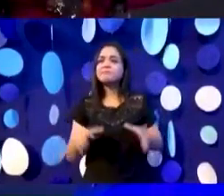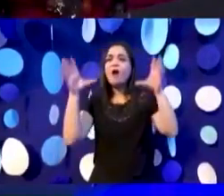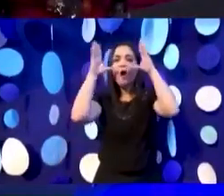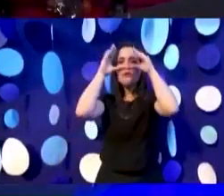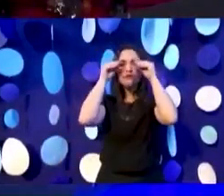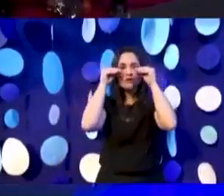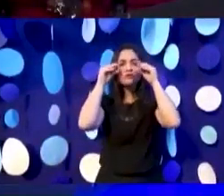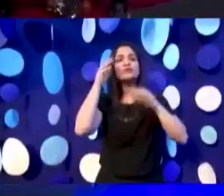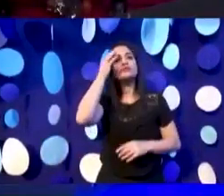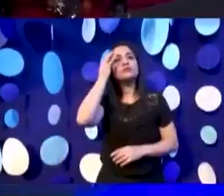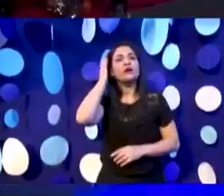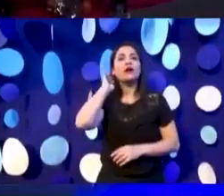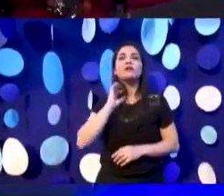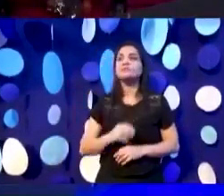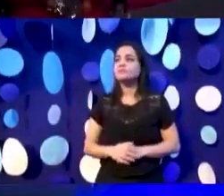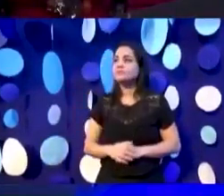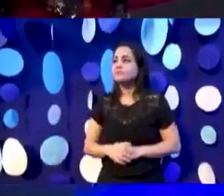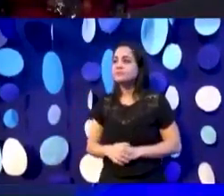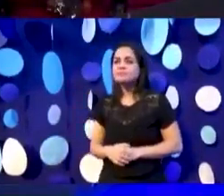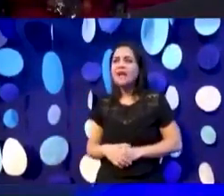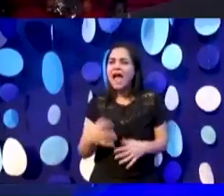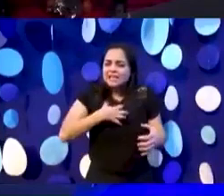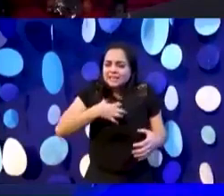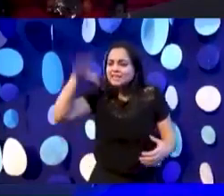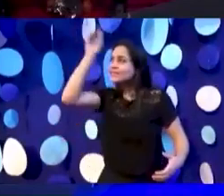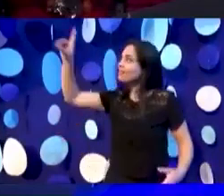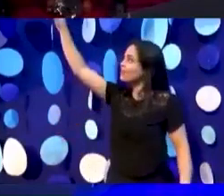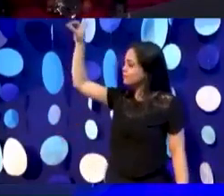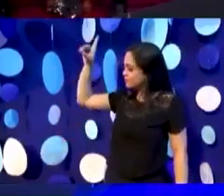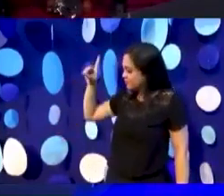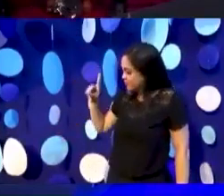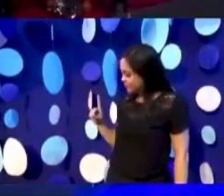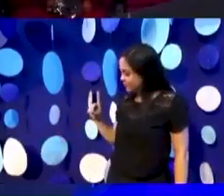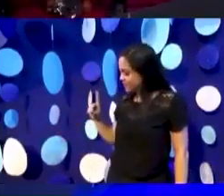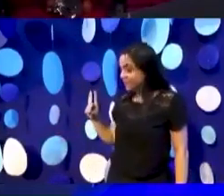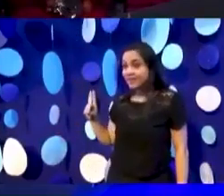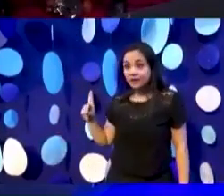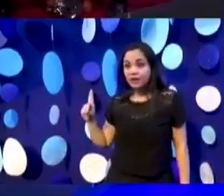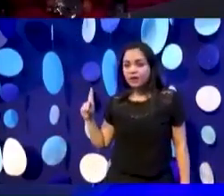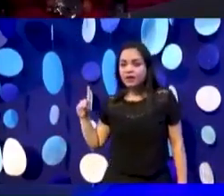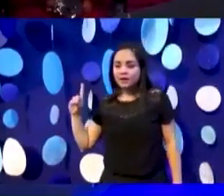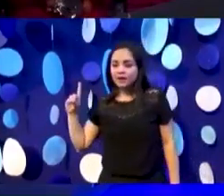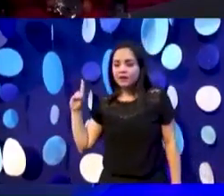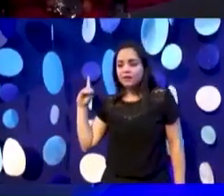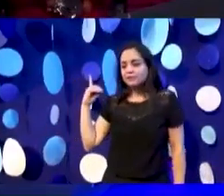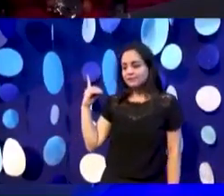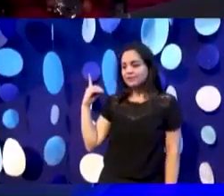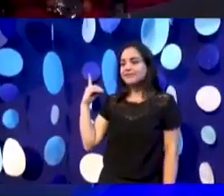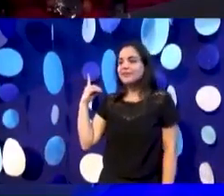Fecha os olhos comigo. Ele está do teu lado agora. Aleluia. E ele quer sussurrar um